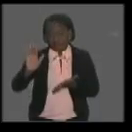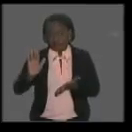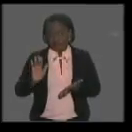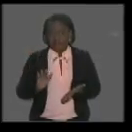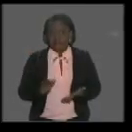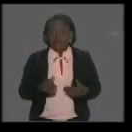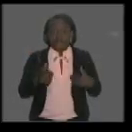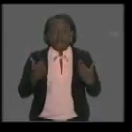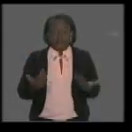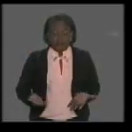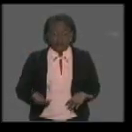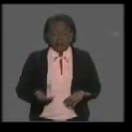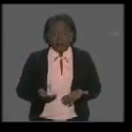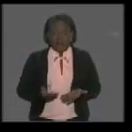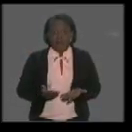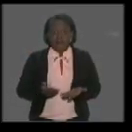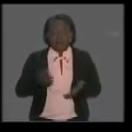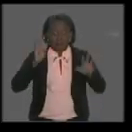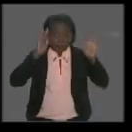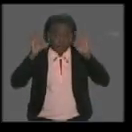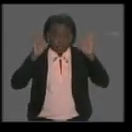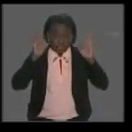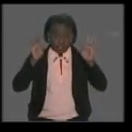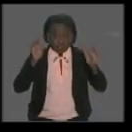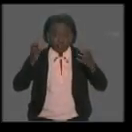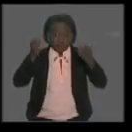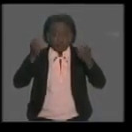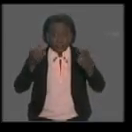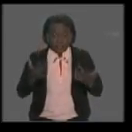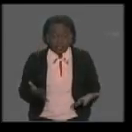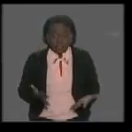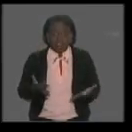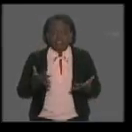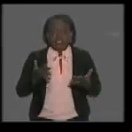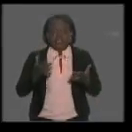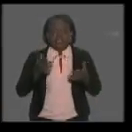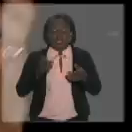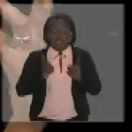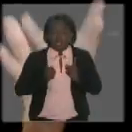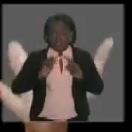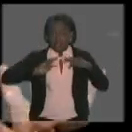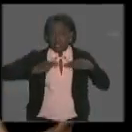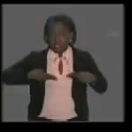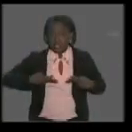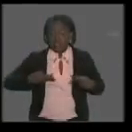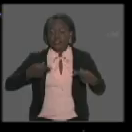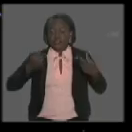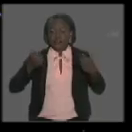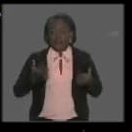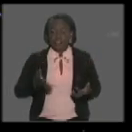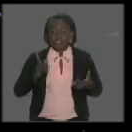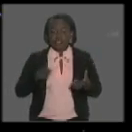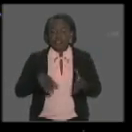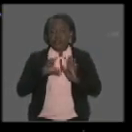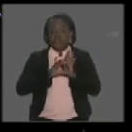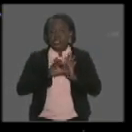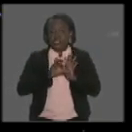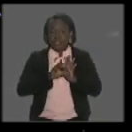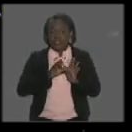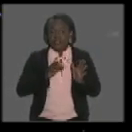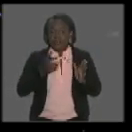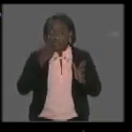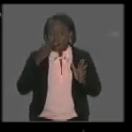recusadas. Então, pensando na construção, né, transexualismo e tudo, é um conceito